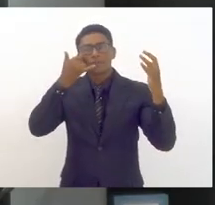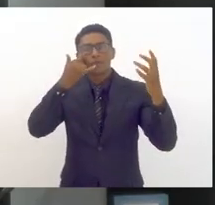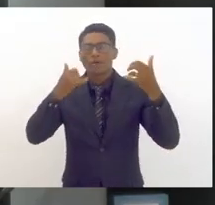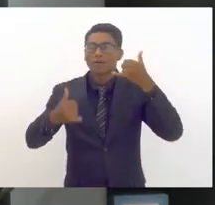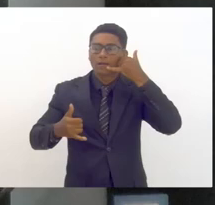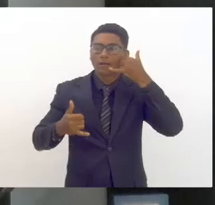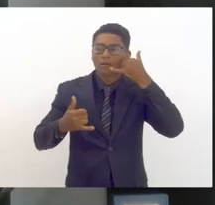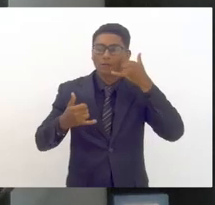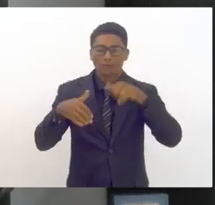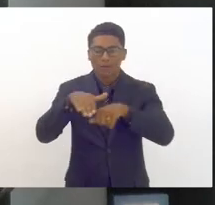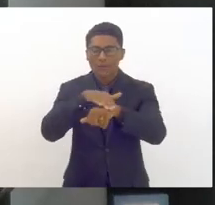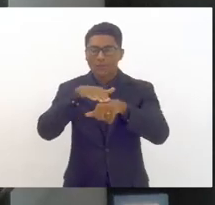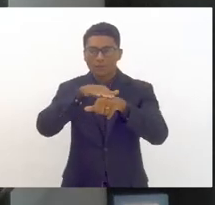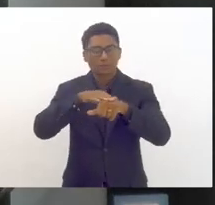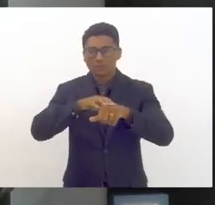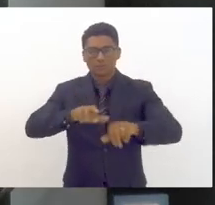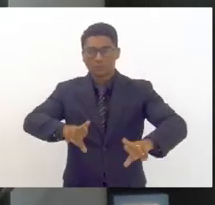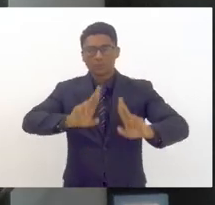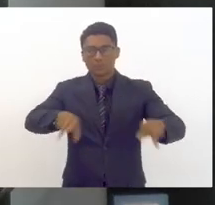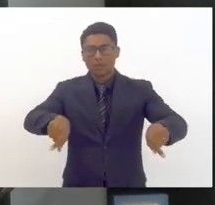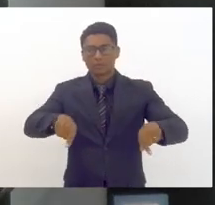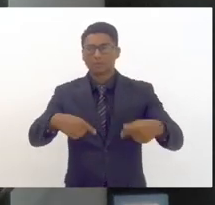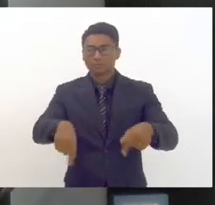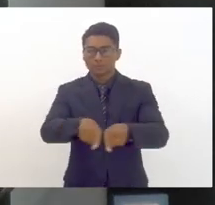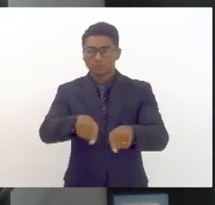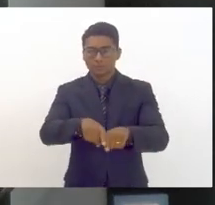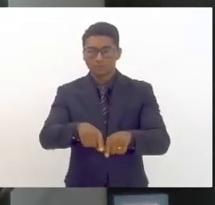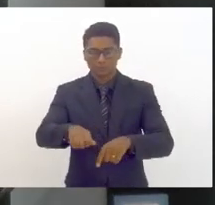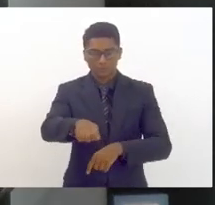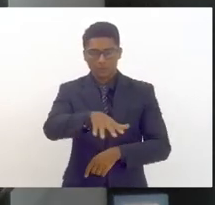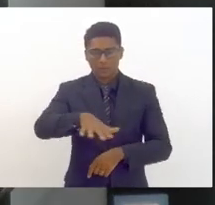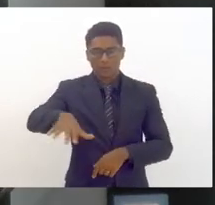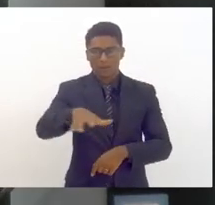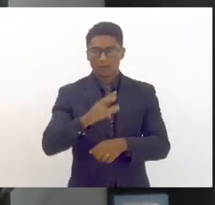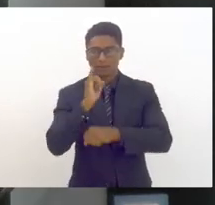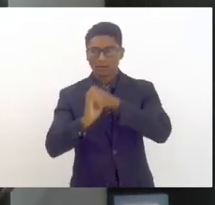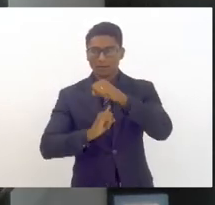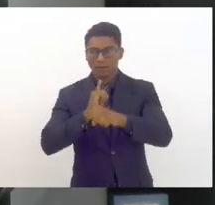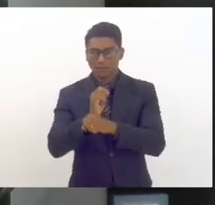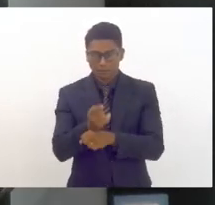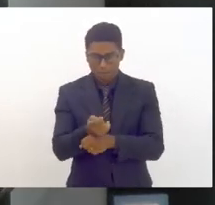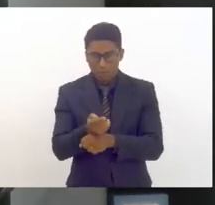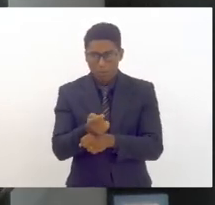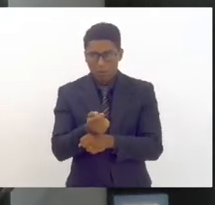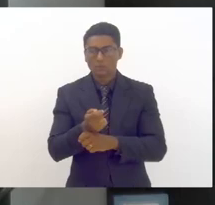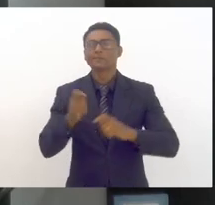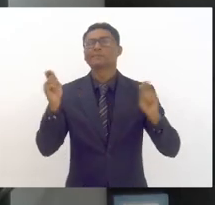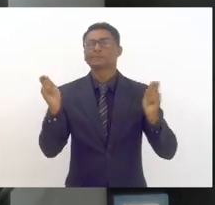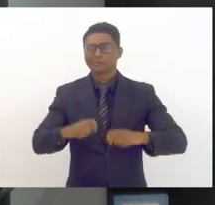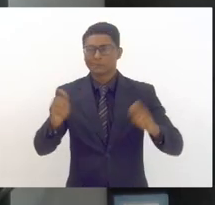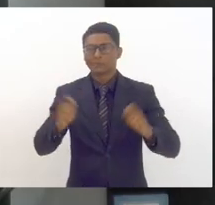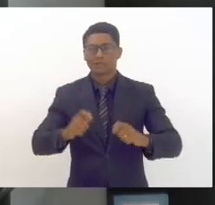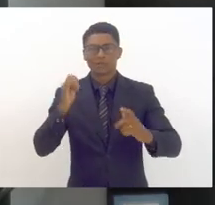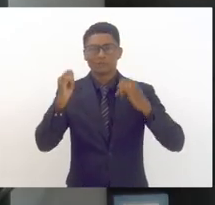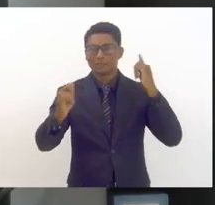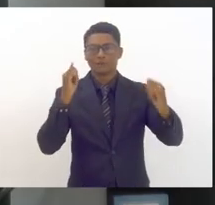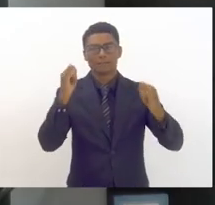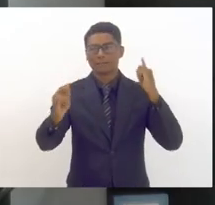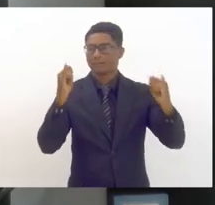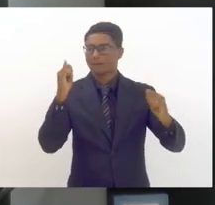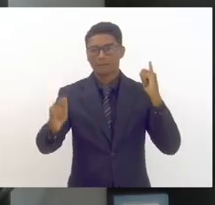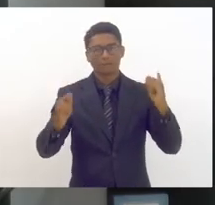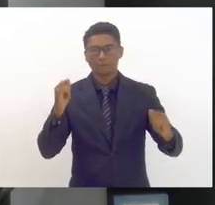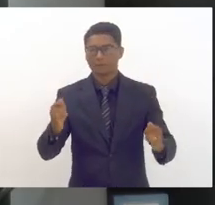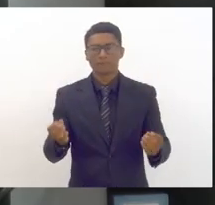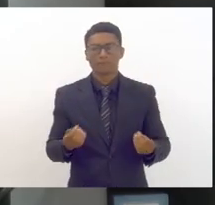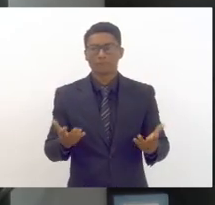celular, funciona mesmo em áreas de baixa cobertura de internet, né, para que a gente possa colocar, além